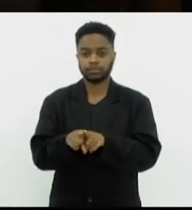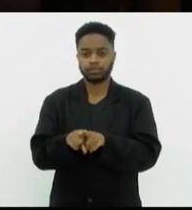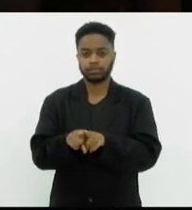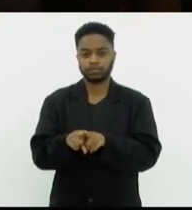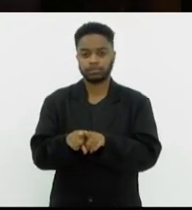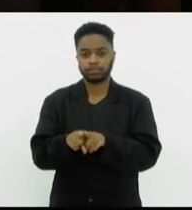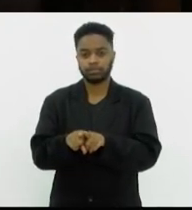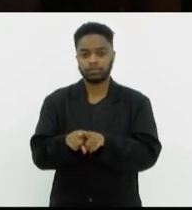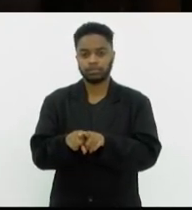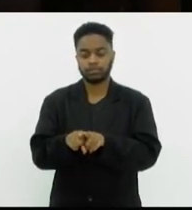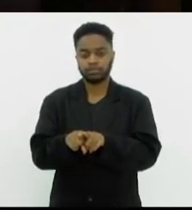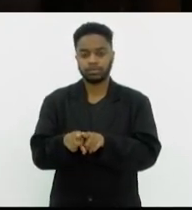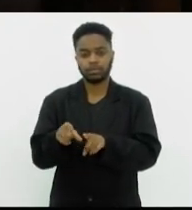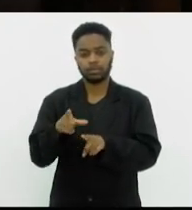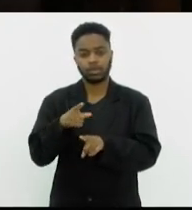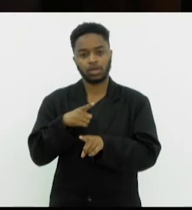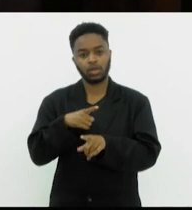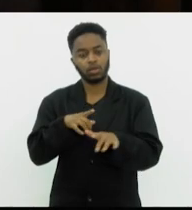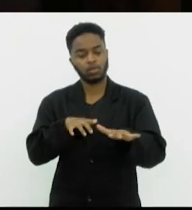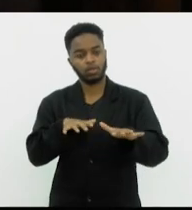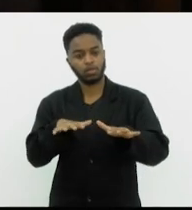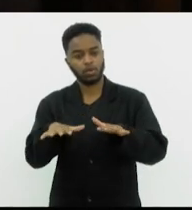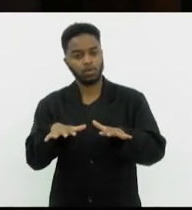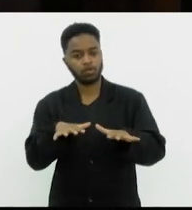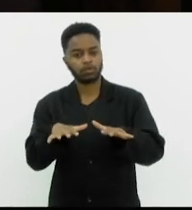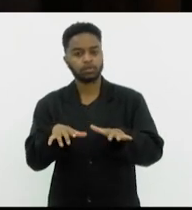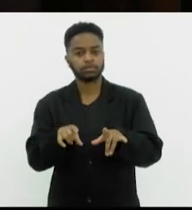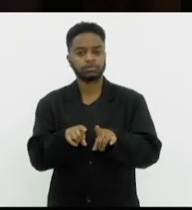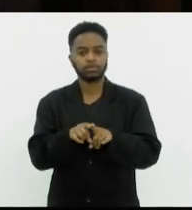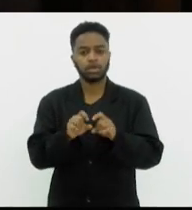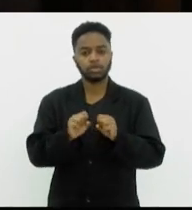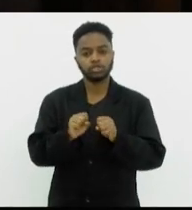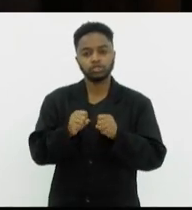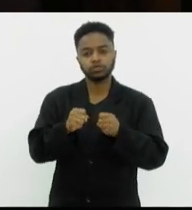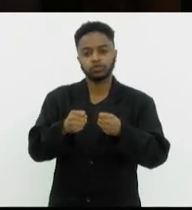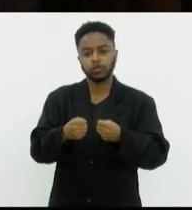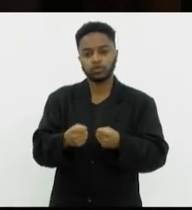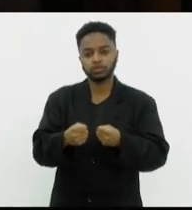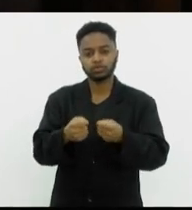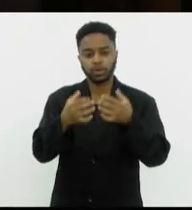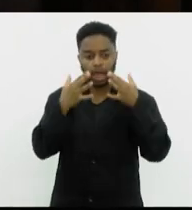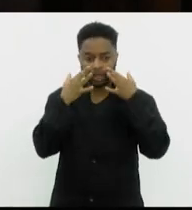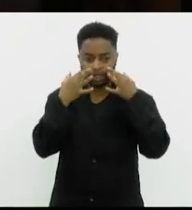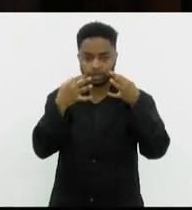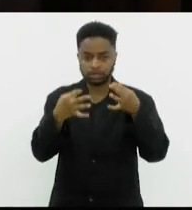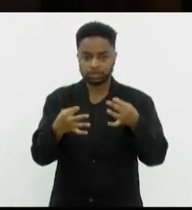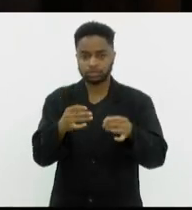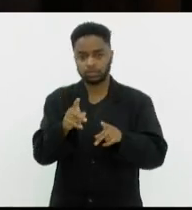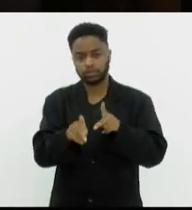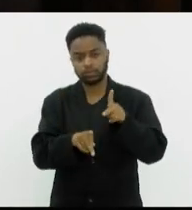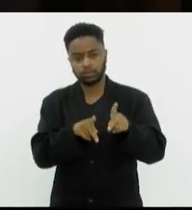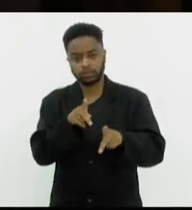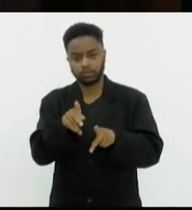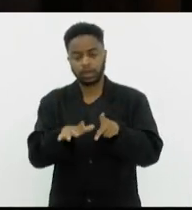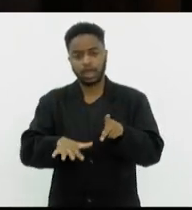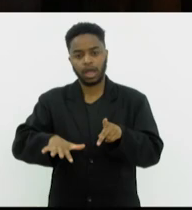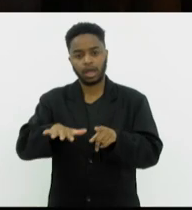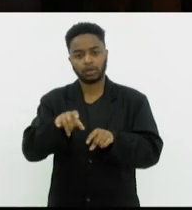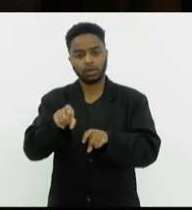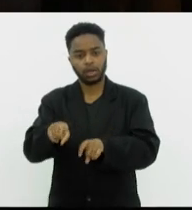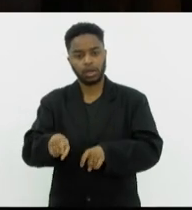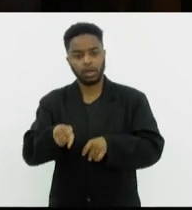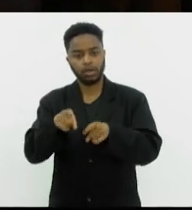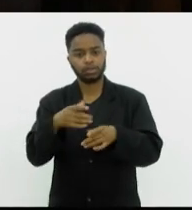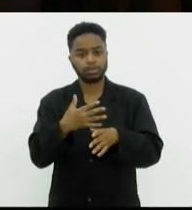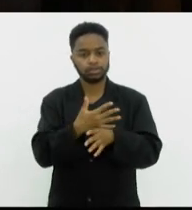uma movimentação e um esforço de ouvir as populações, tanto do campo, da cidade,